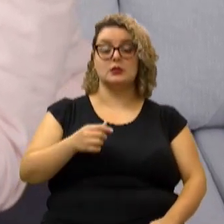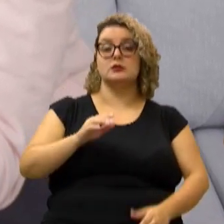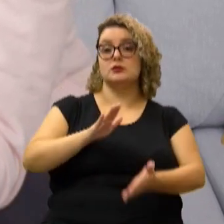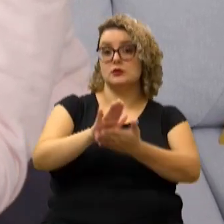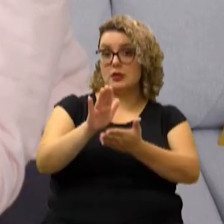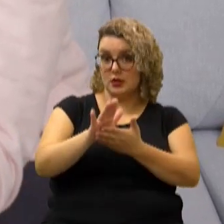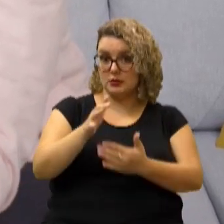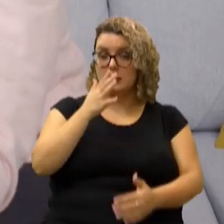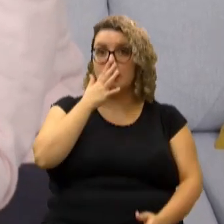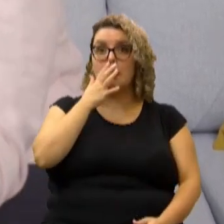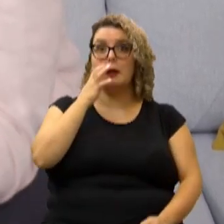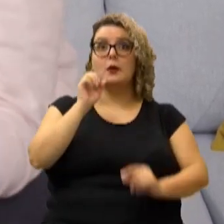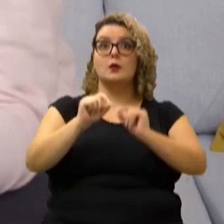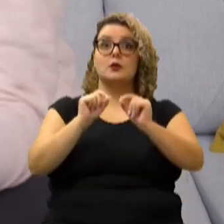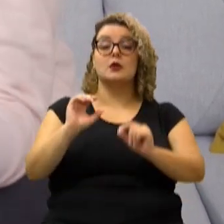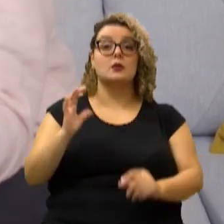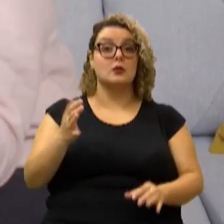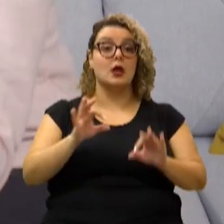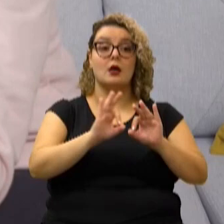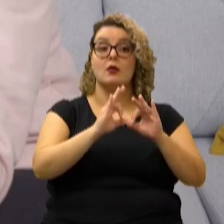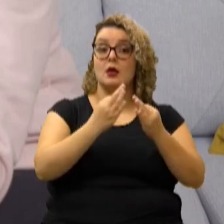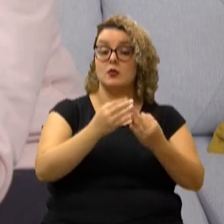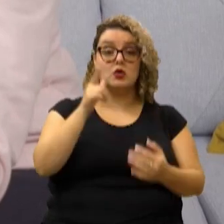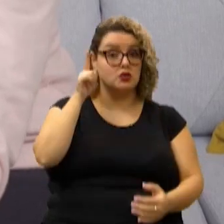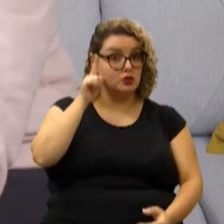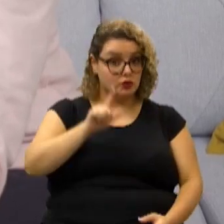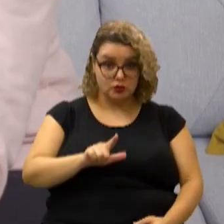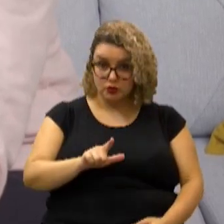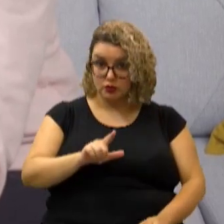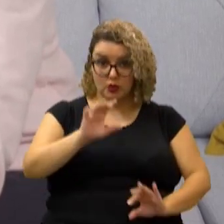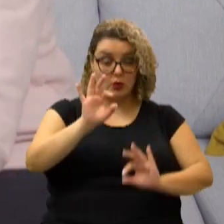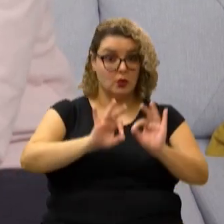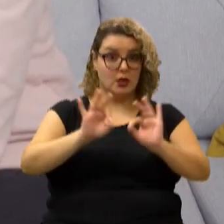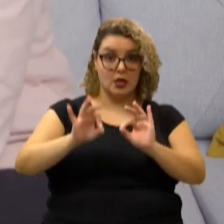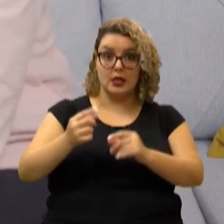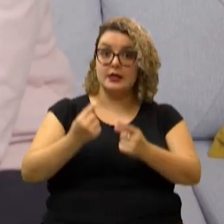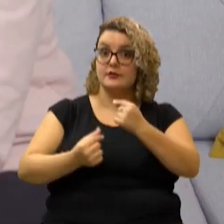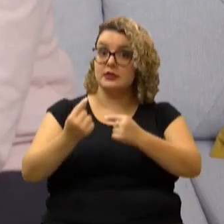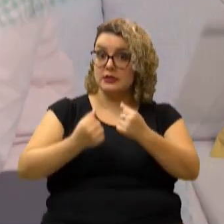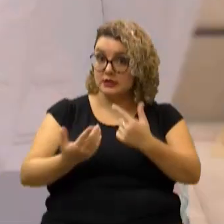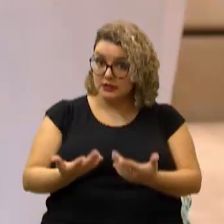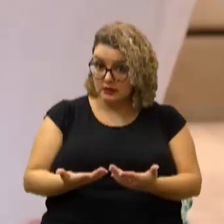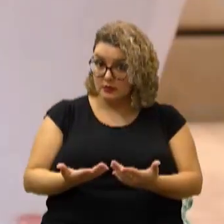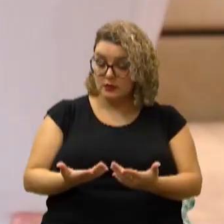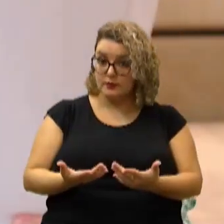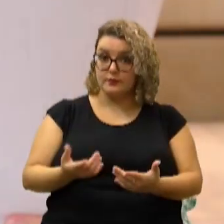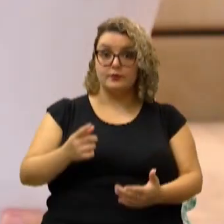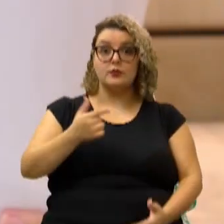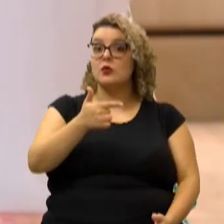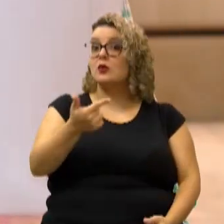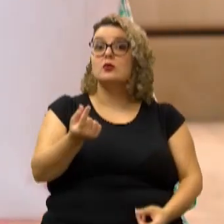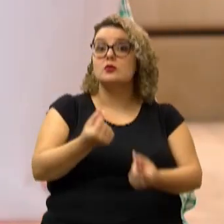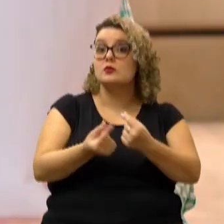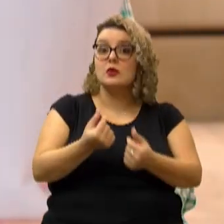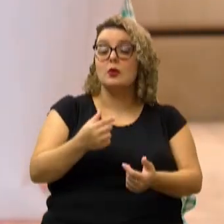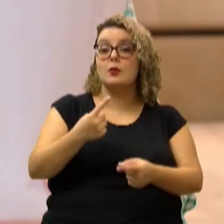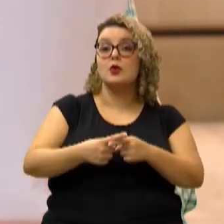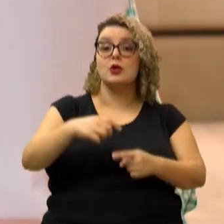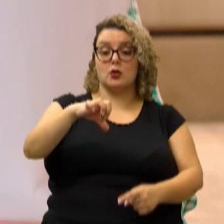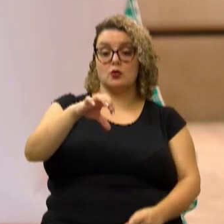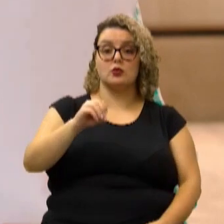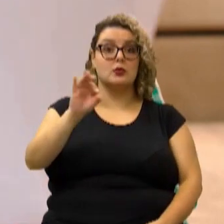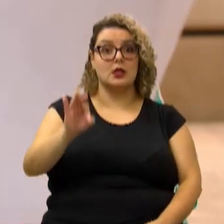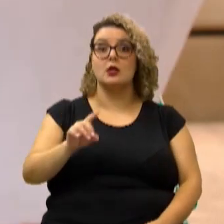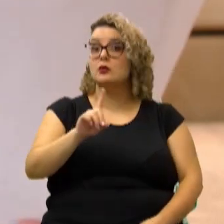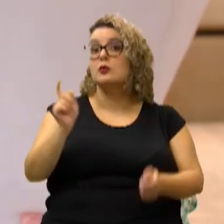o que acontece aquelas famílias que não conseguem se organizar financeiramente não sobra dinheiro porque os